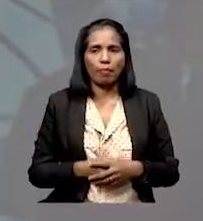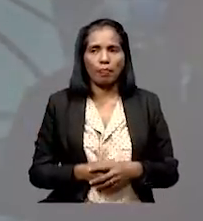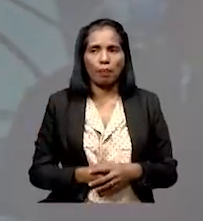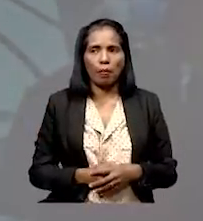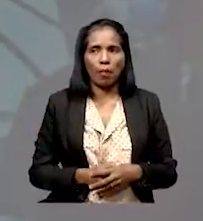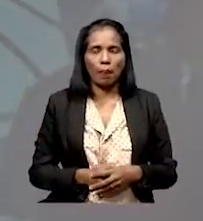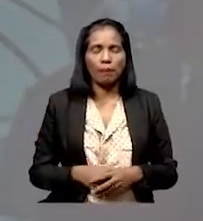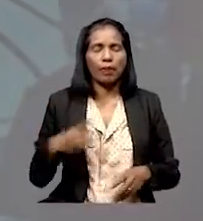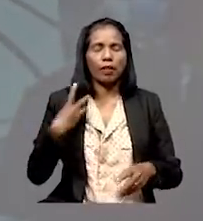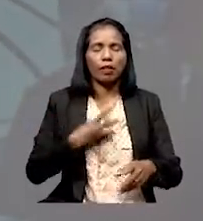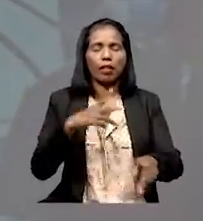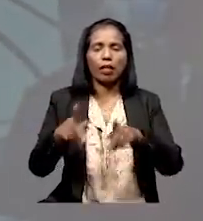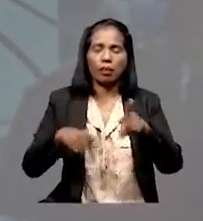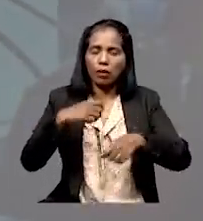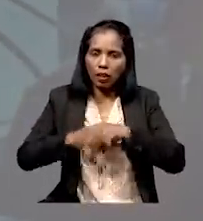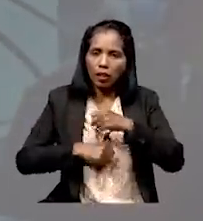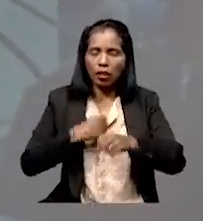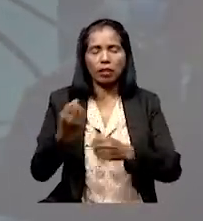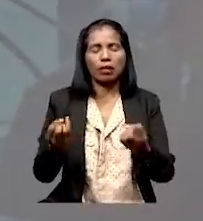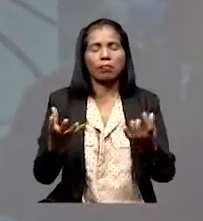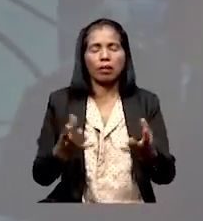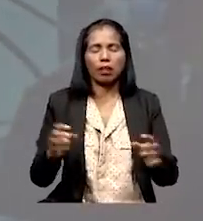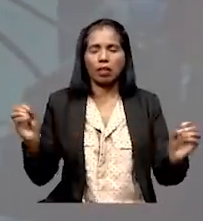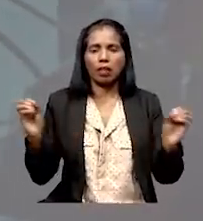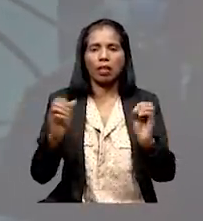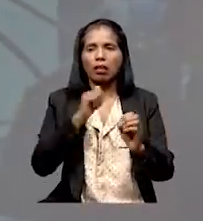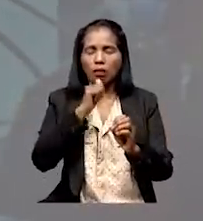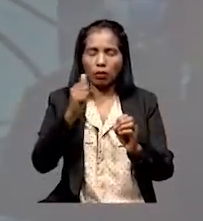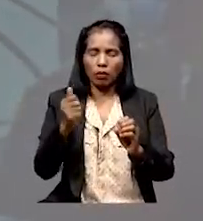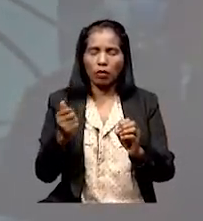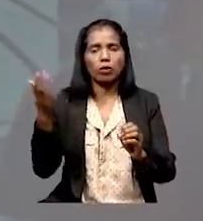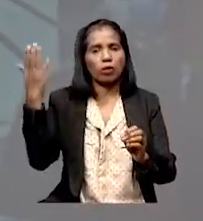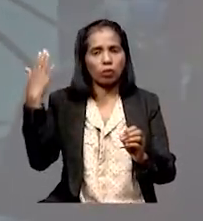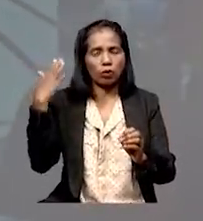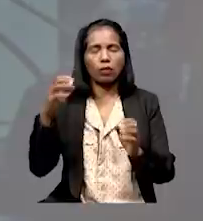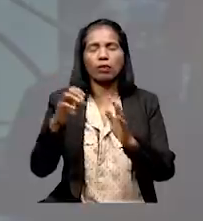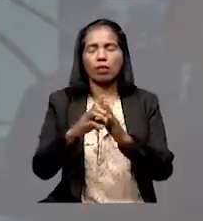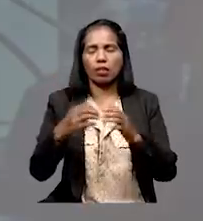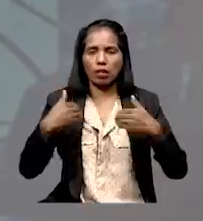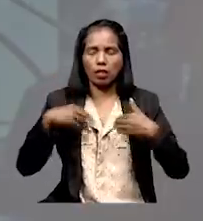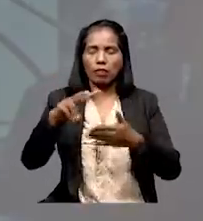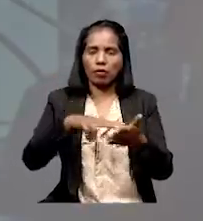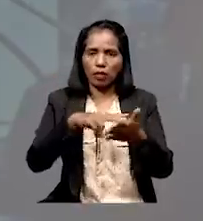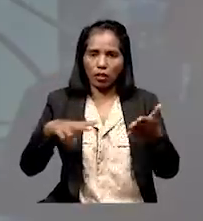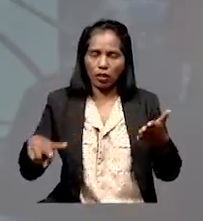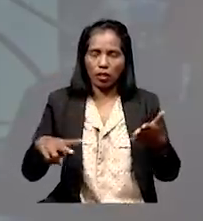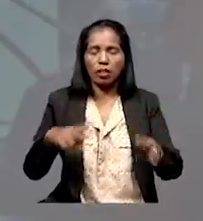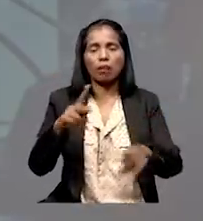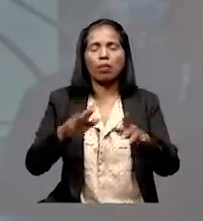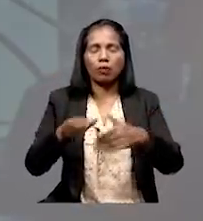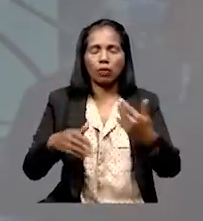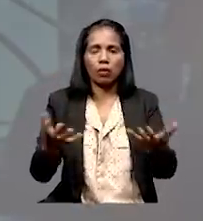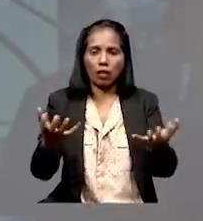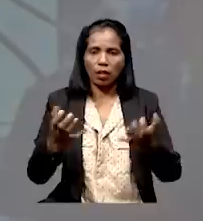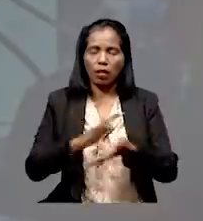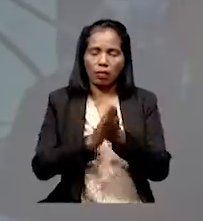O nosso povo sofredor não quer passar por novas crises nem violência. O povo soberano quer paz, estabilidade